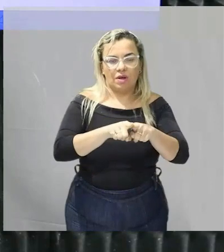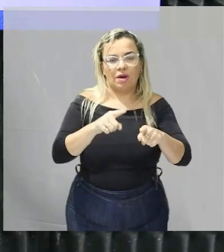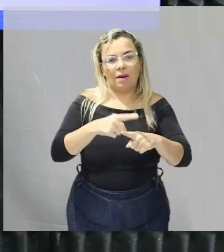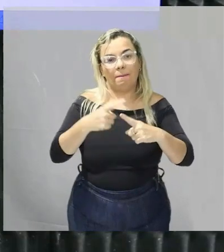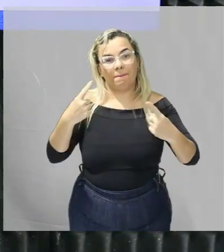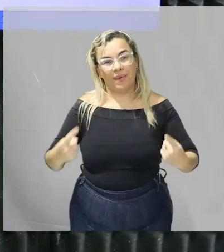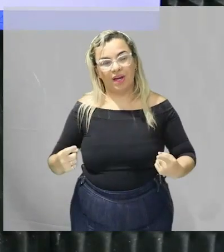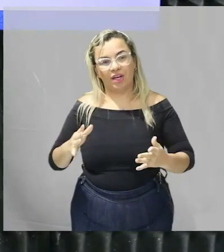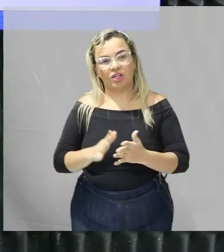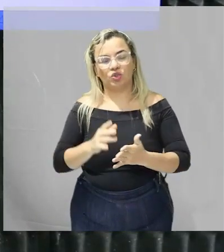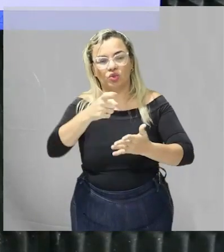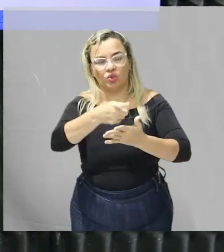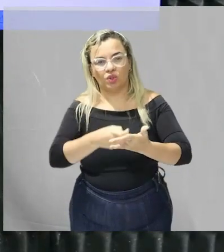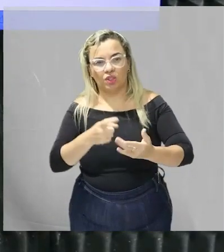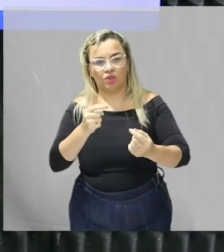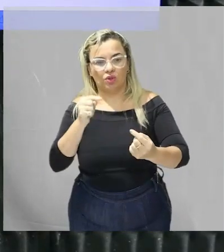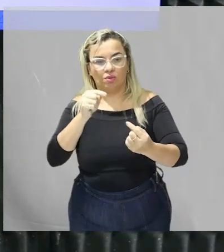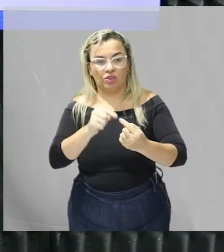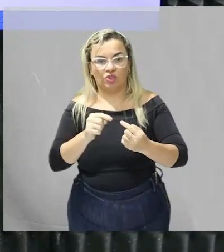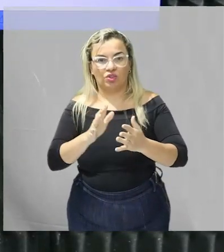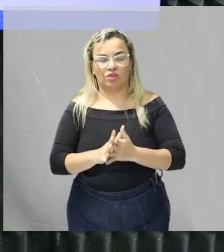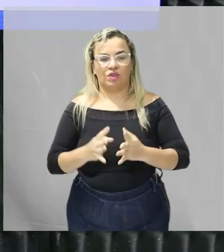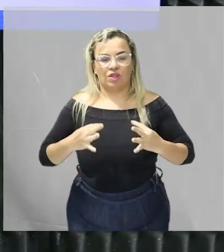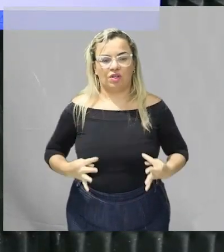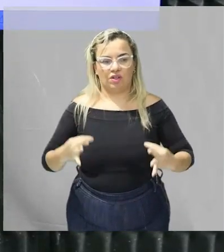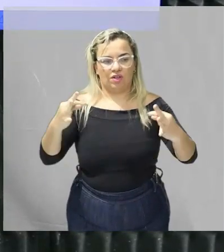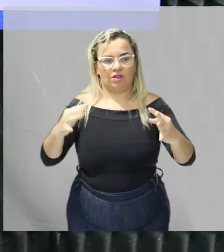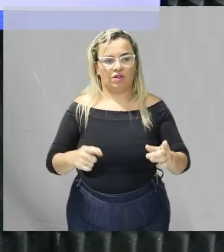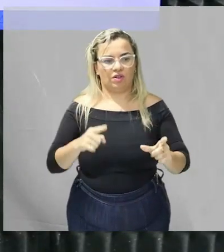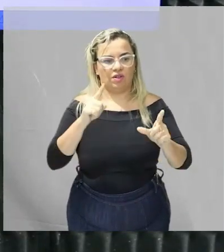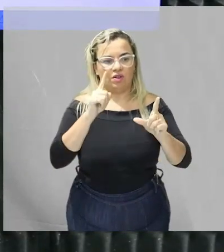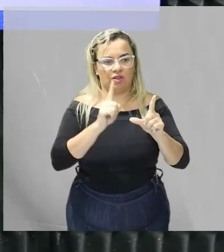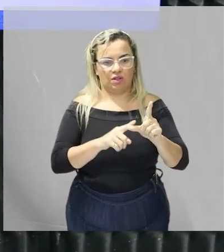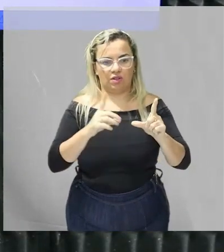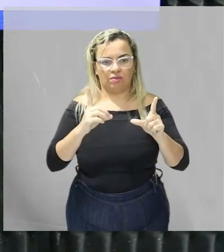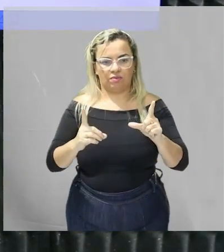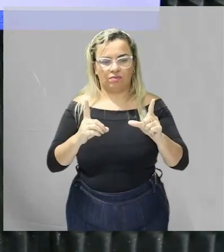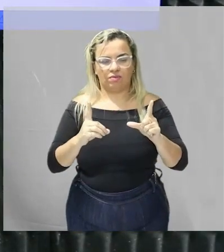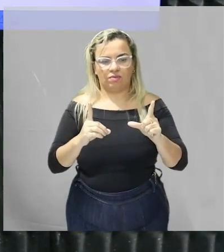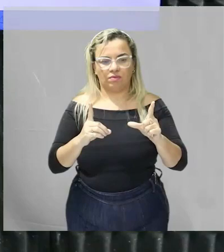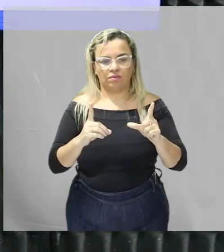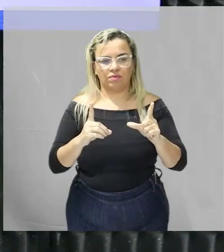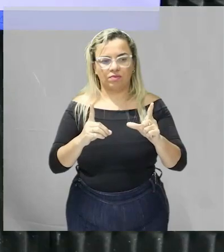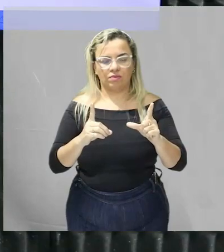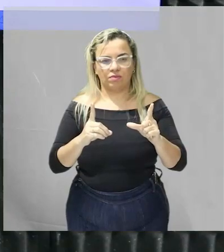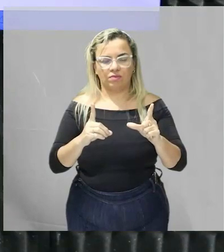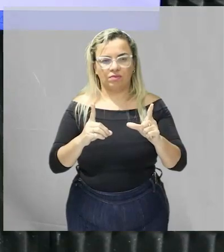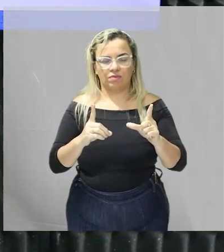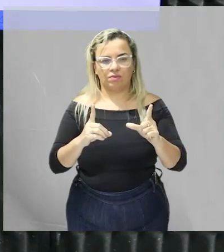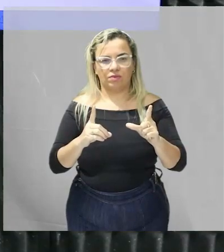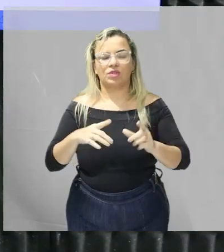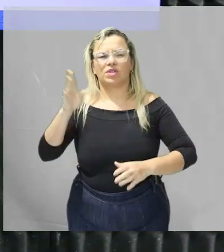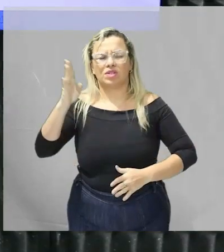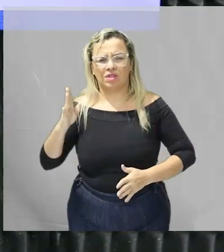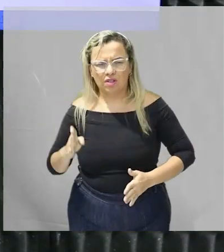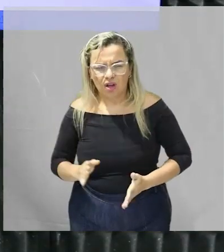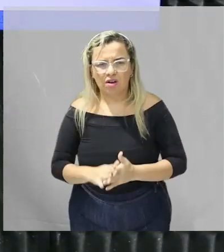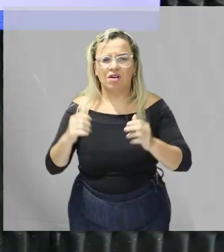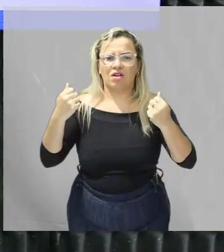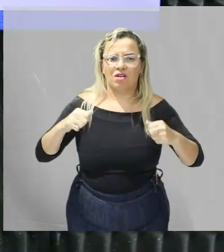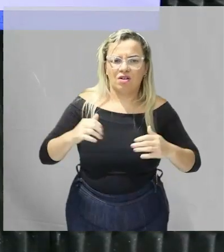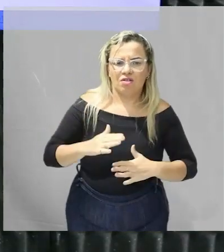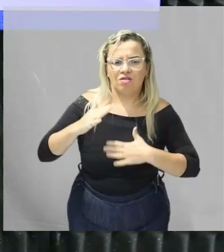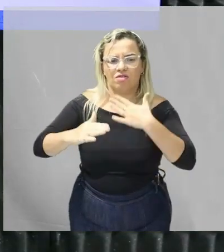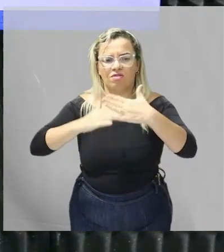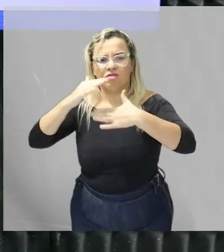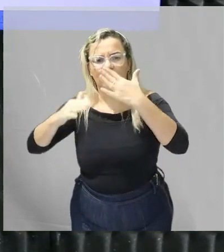Pula. Letra D, o Brasil precisa fazer fortalecimento em pesquisa científica? Sim ou não? O Brasil precisa evoluir a